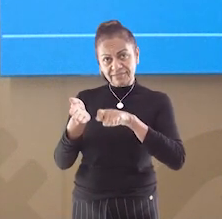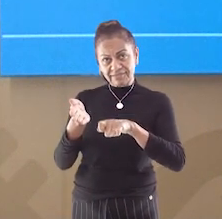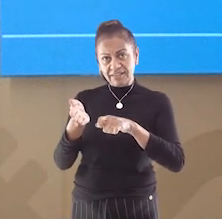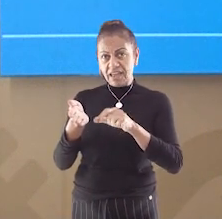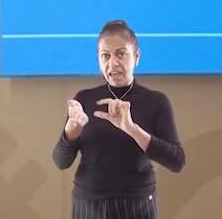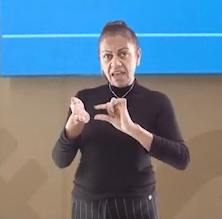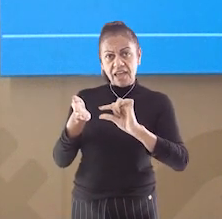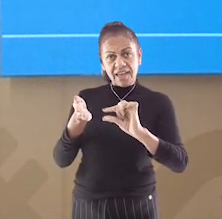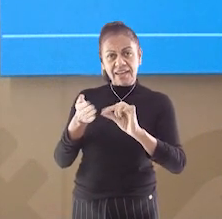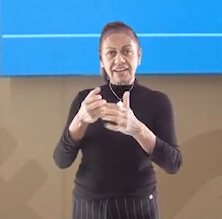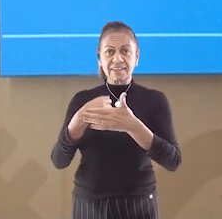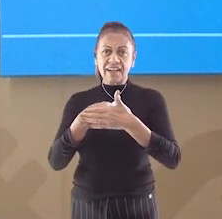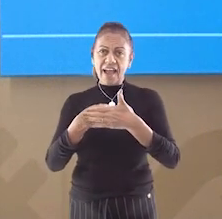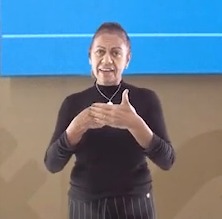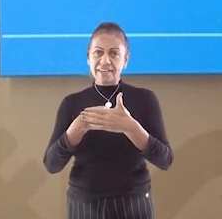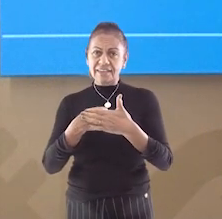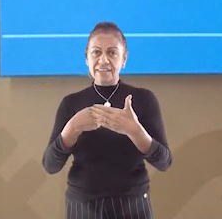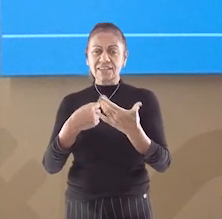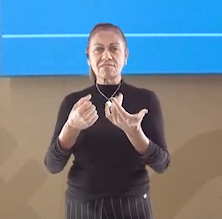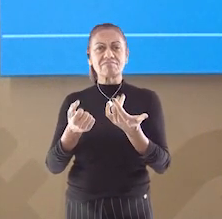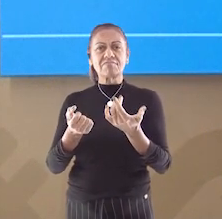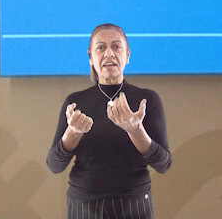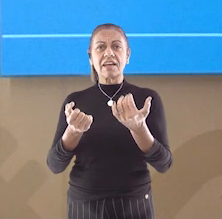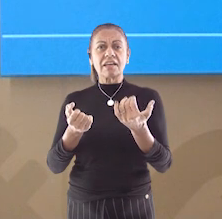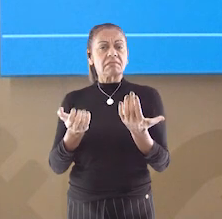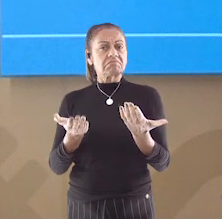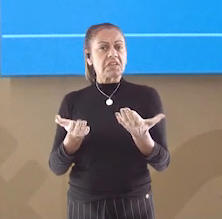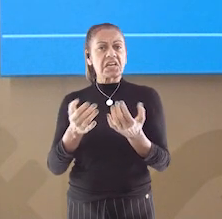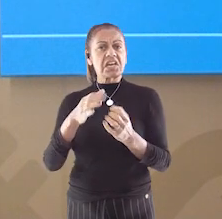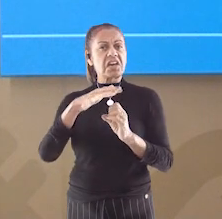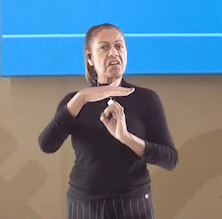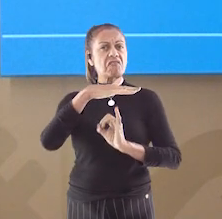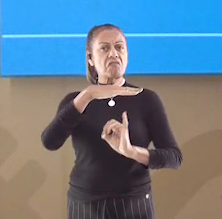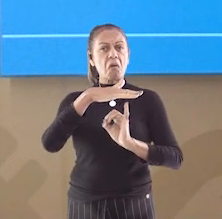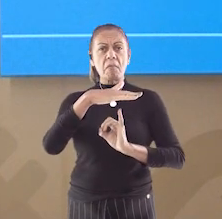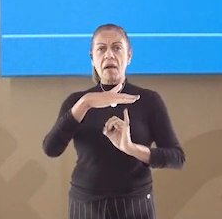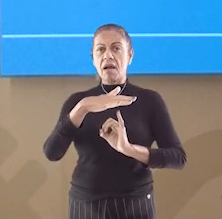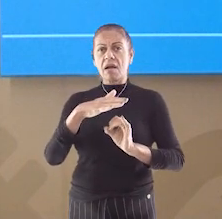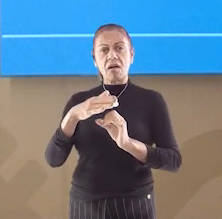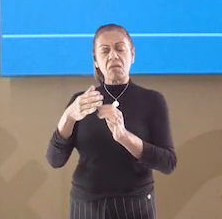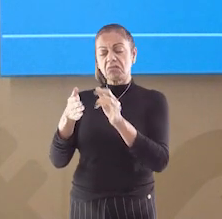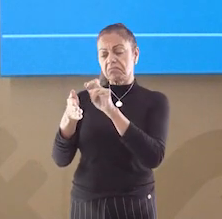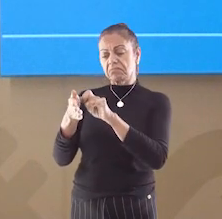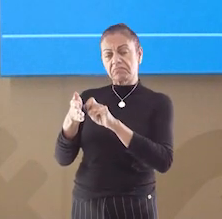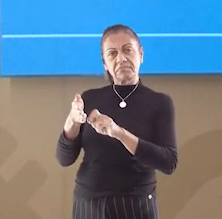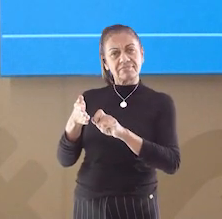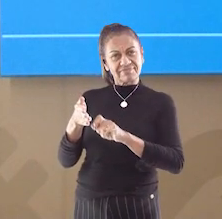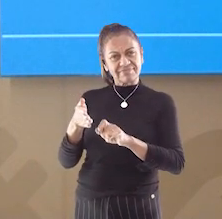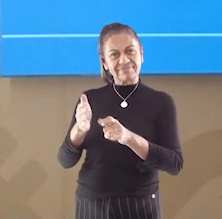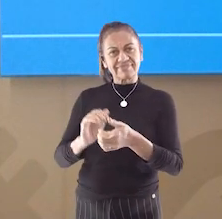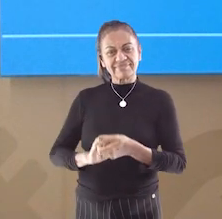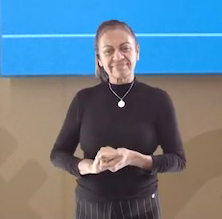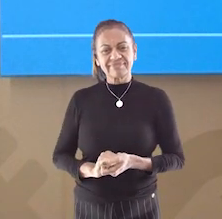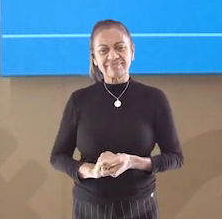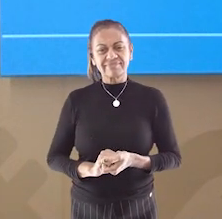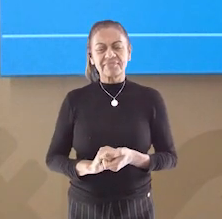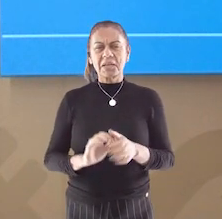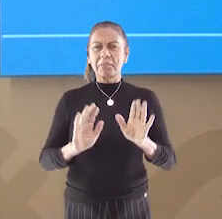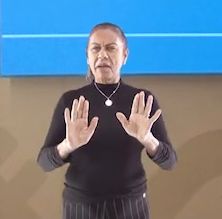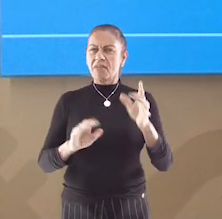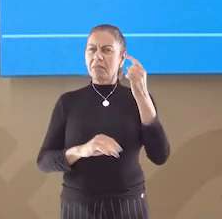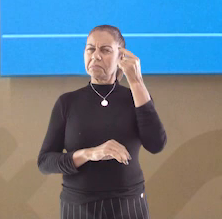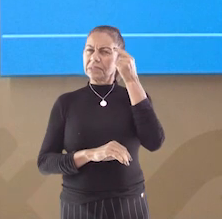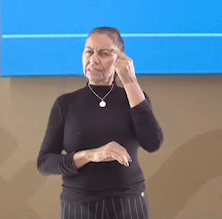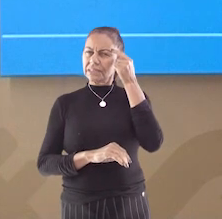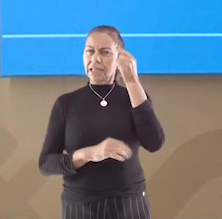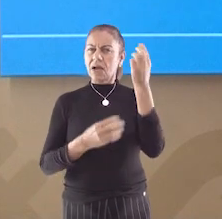E Júlia, assina o nome dela. Observem que a Júlia se despede de uma maneira bem carinhosa e mantém a mesma